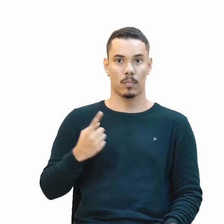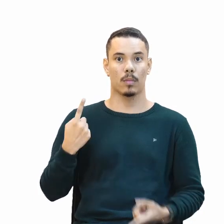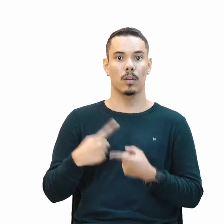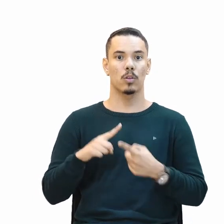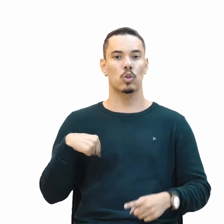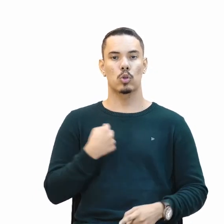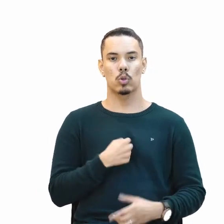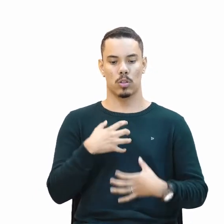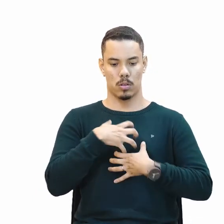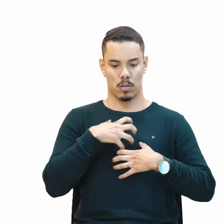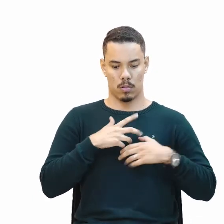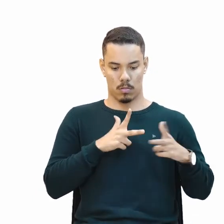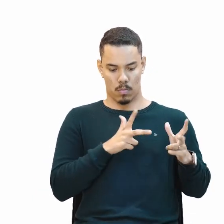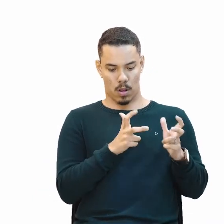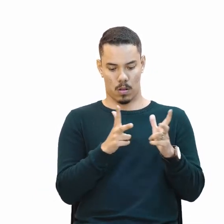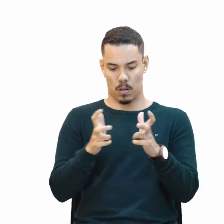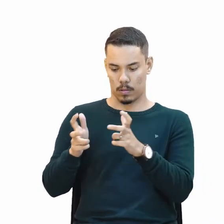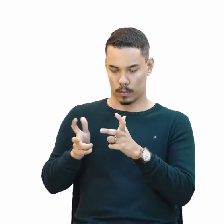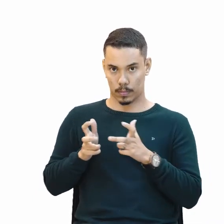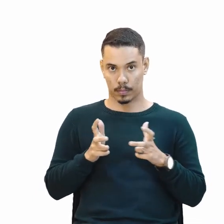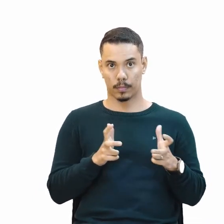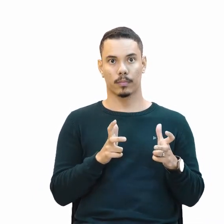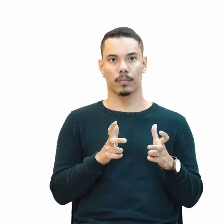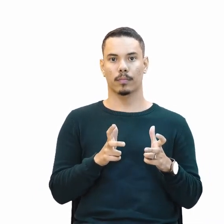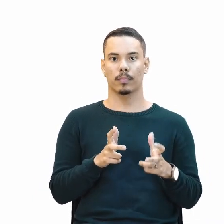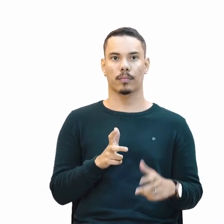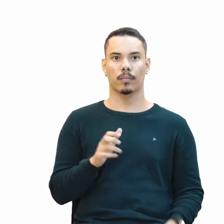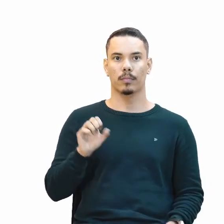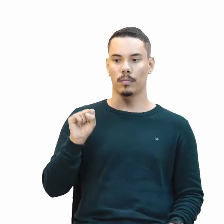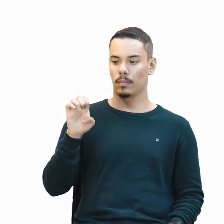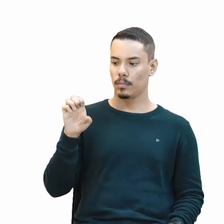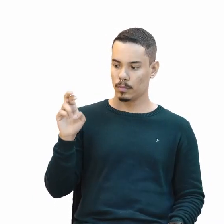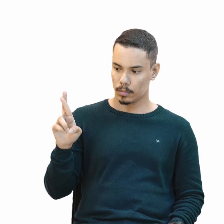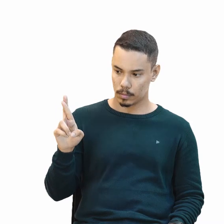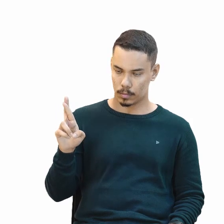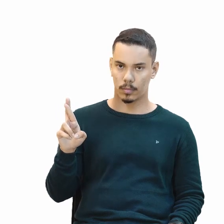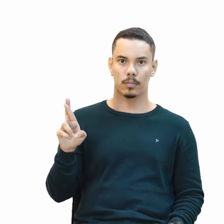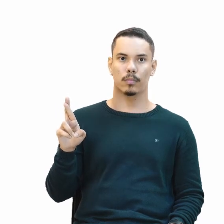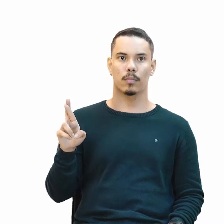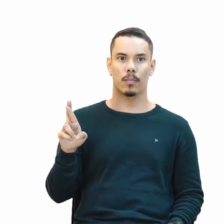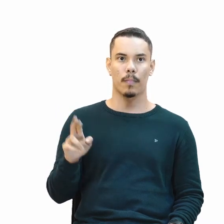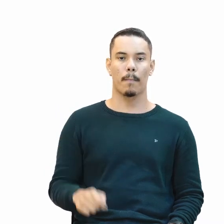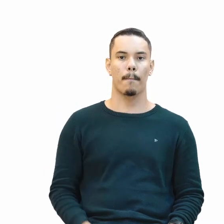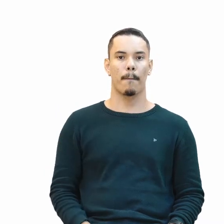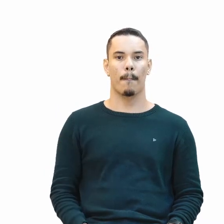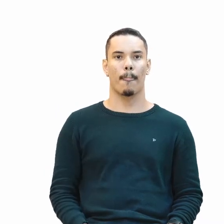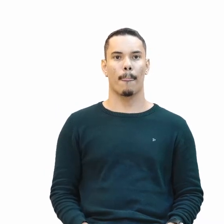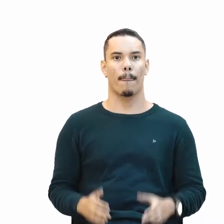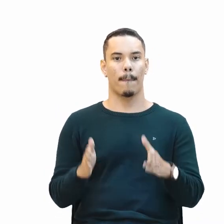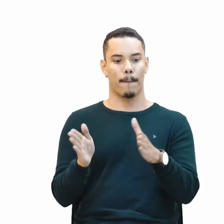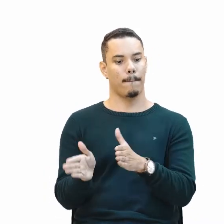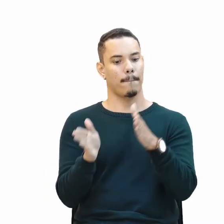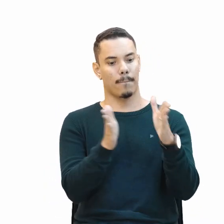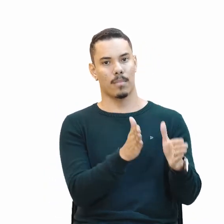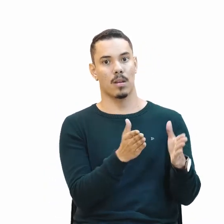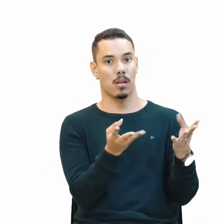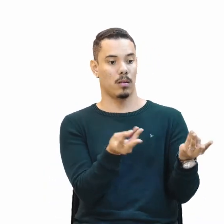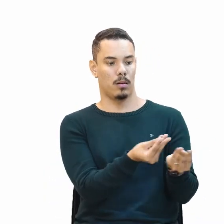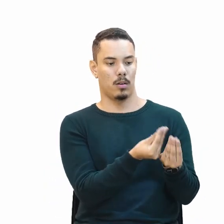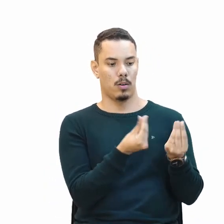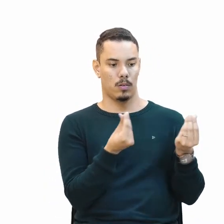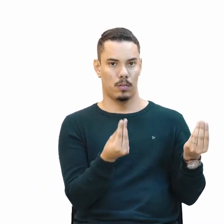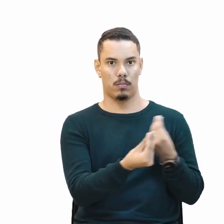sentidos percebem. Então, ser ou existência, que ele também chama ente, e temos a